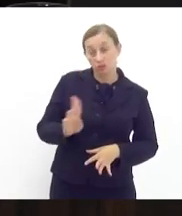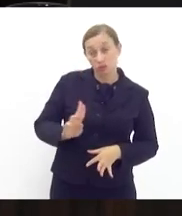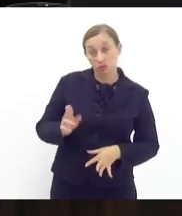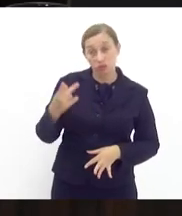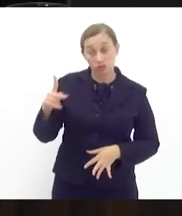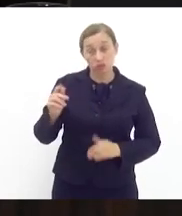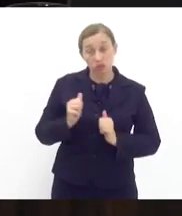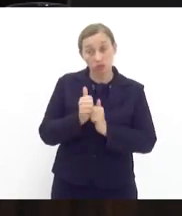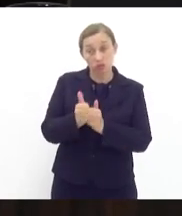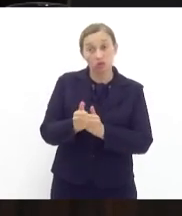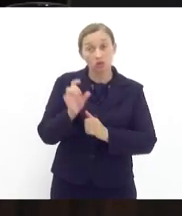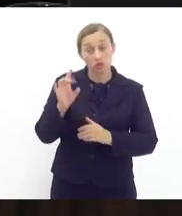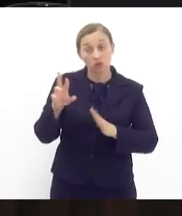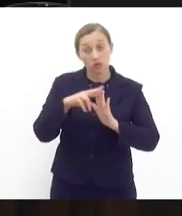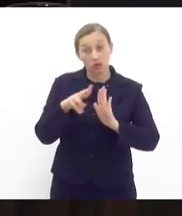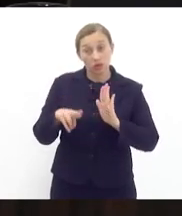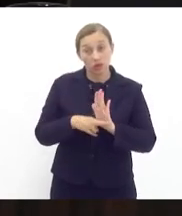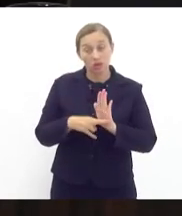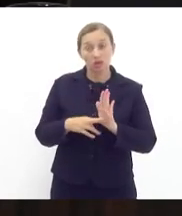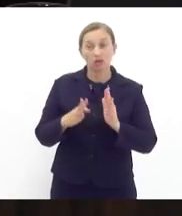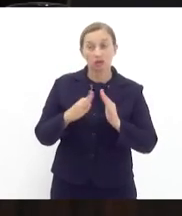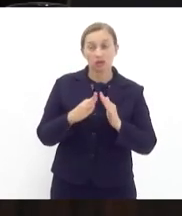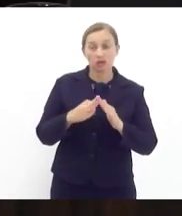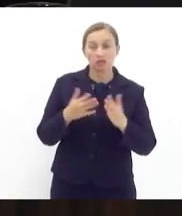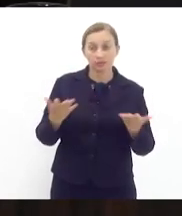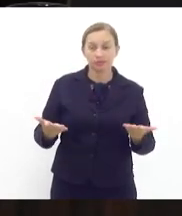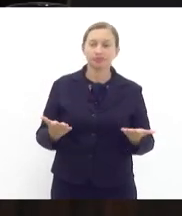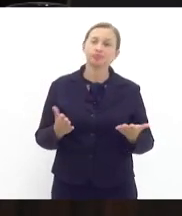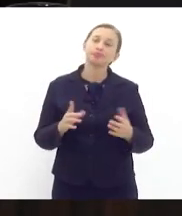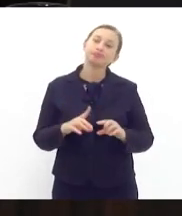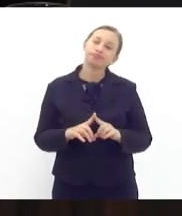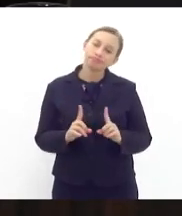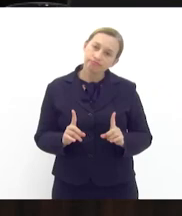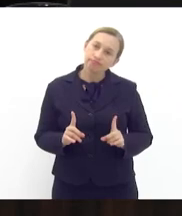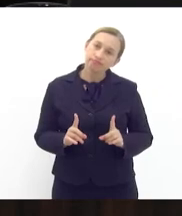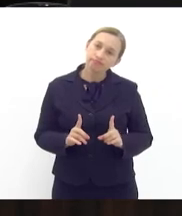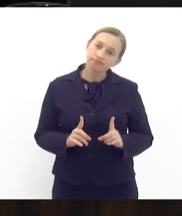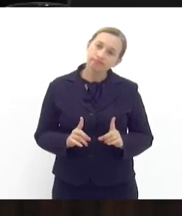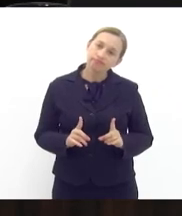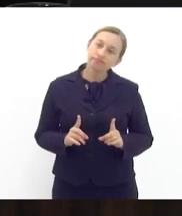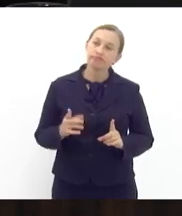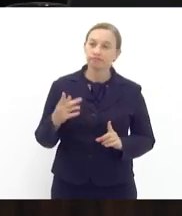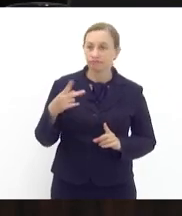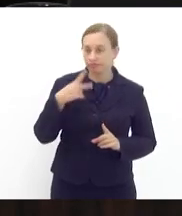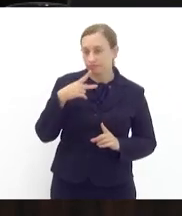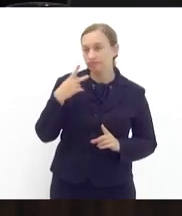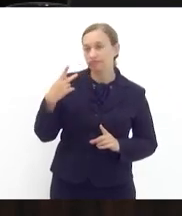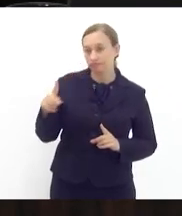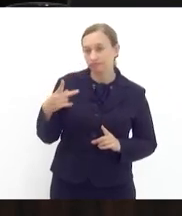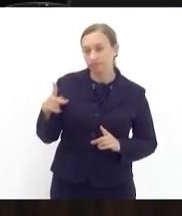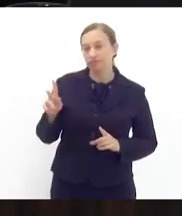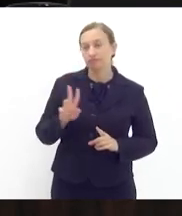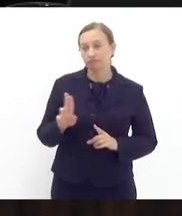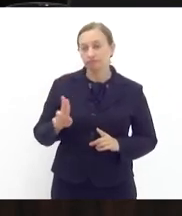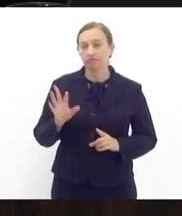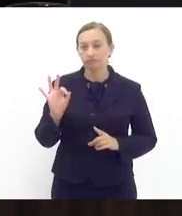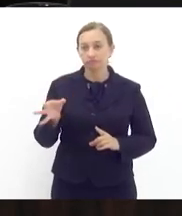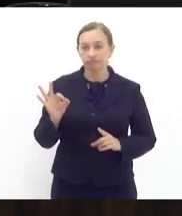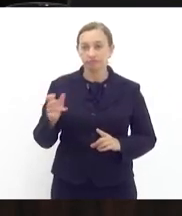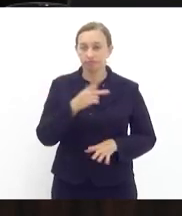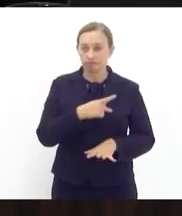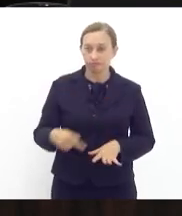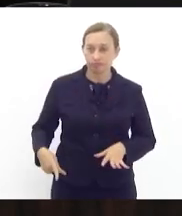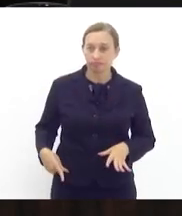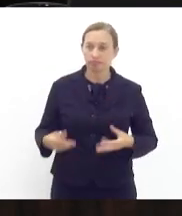seguindo só o regimento interno mas se ele citasse o seu nome com certeza a presidência estaria